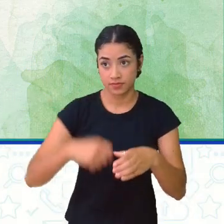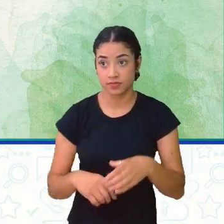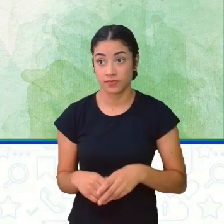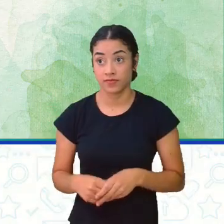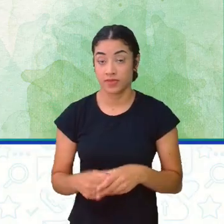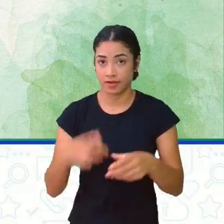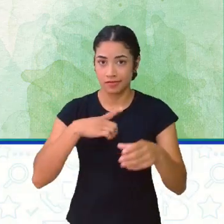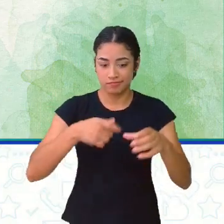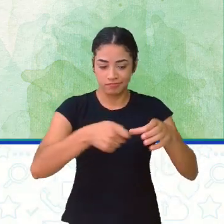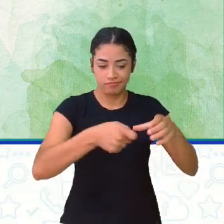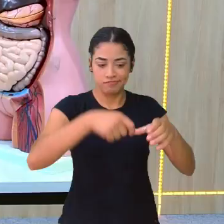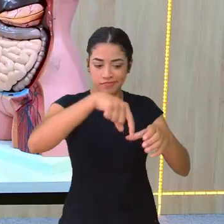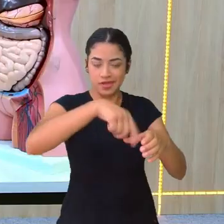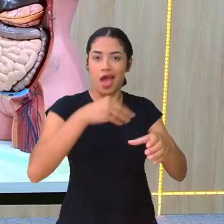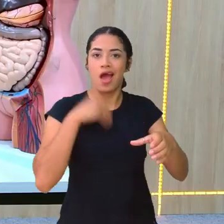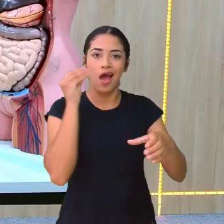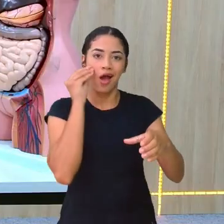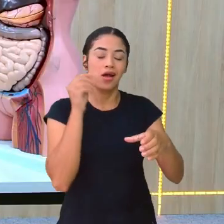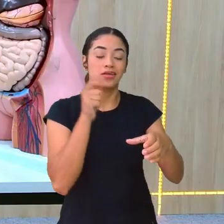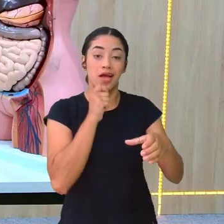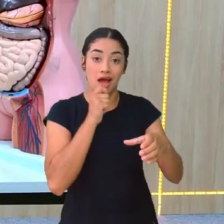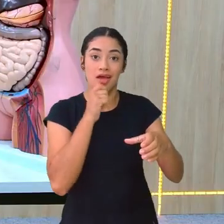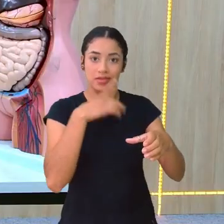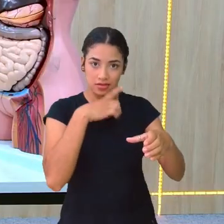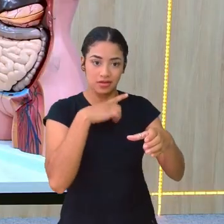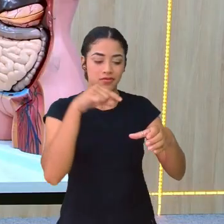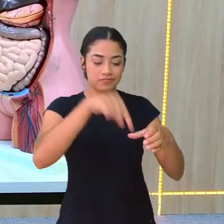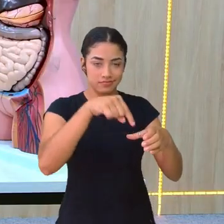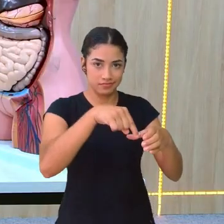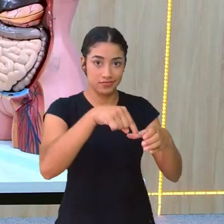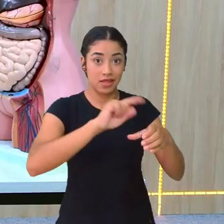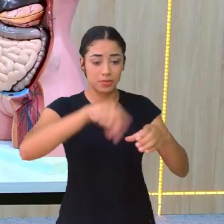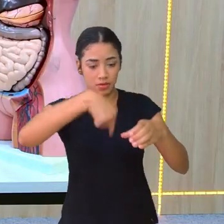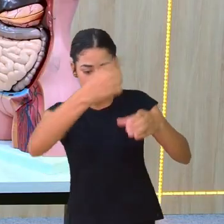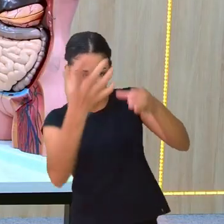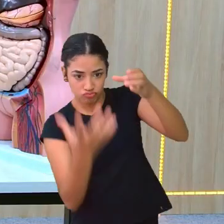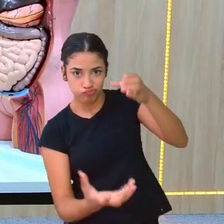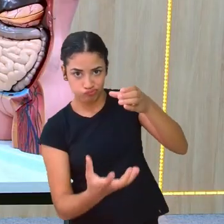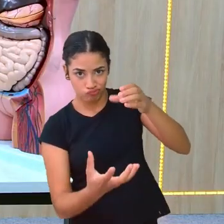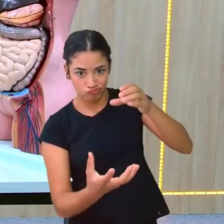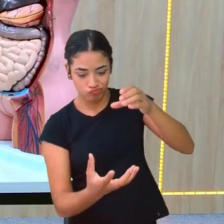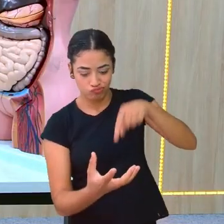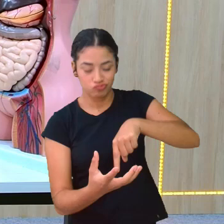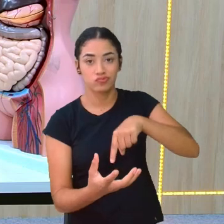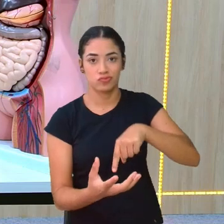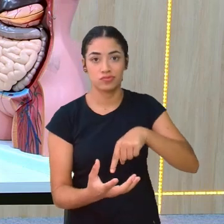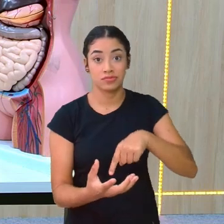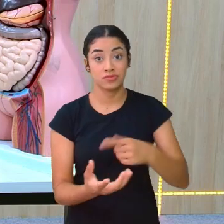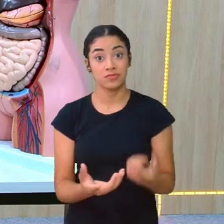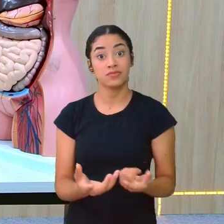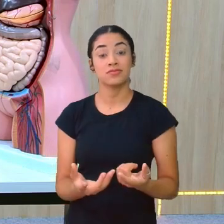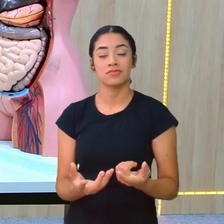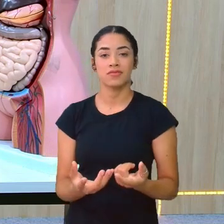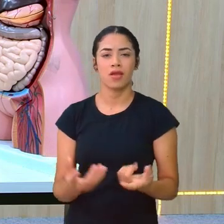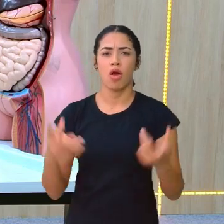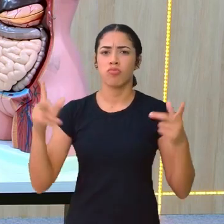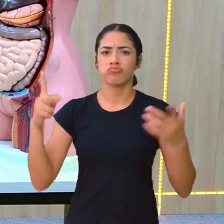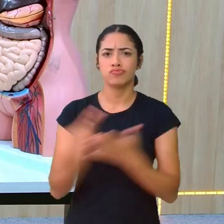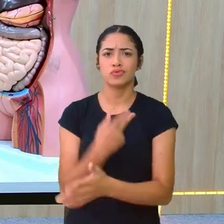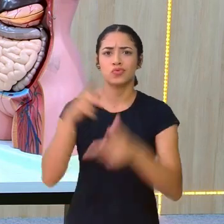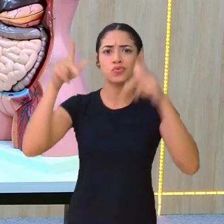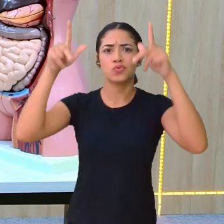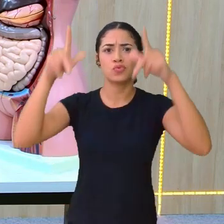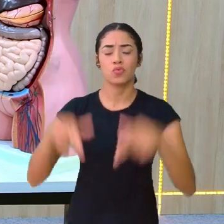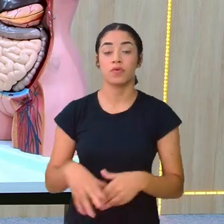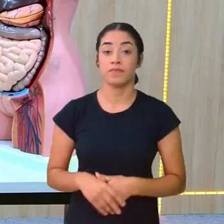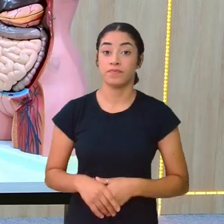nessa peneira e essa outra parte está ficando aí nesse recipiente, uma xícara, um exemplo. Então, é isso que acontece com o nosso corpo. Para